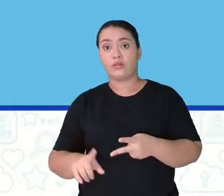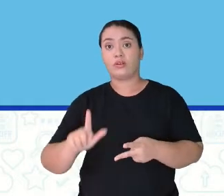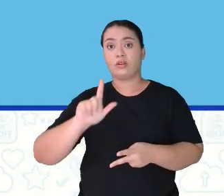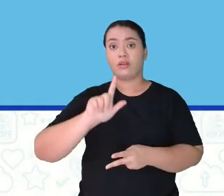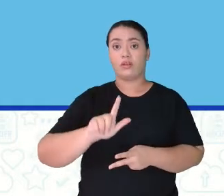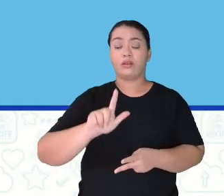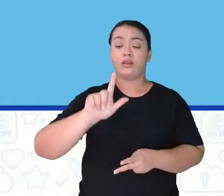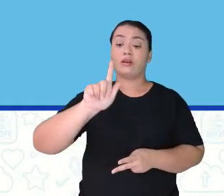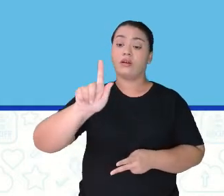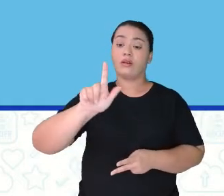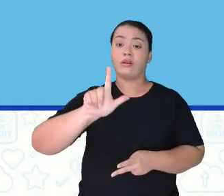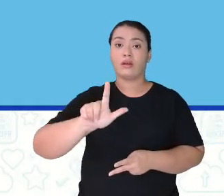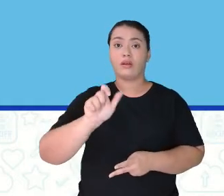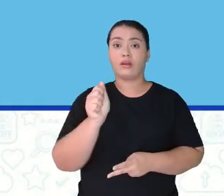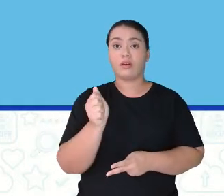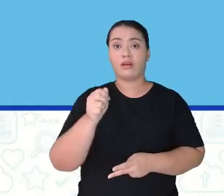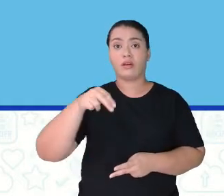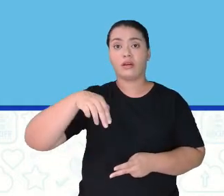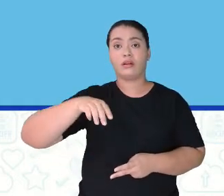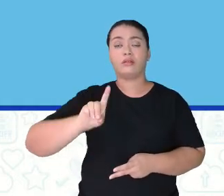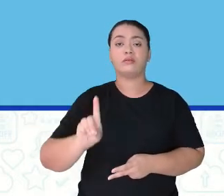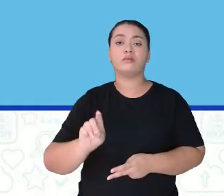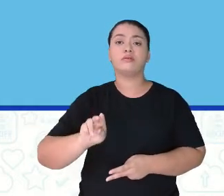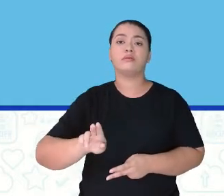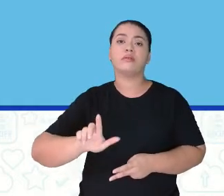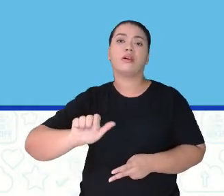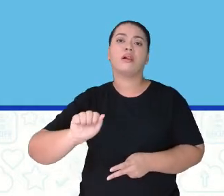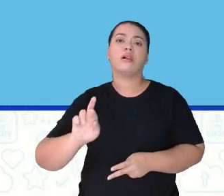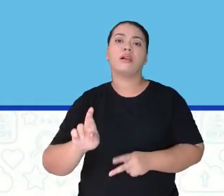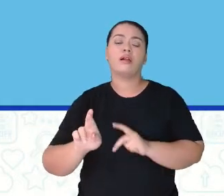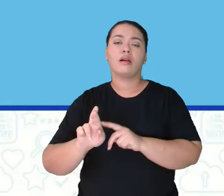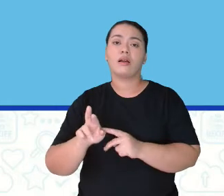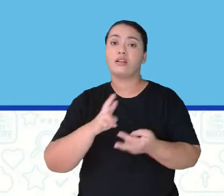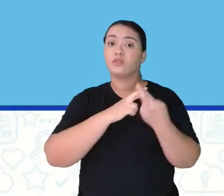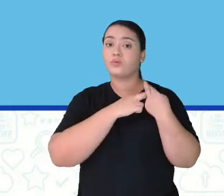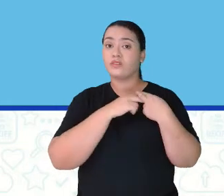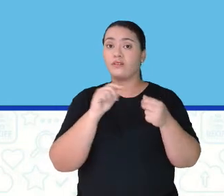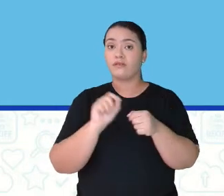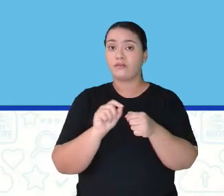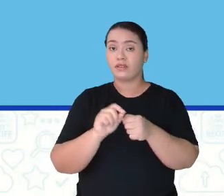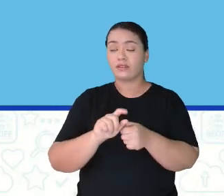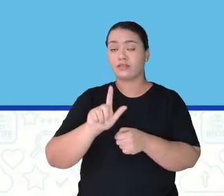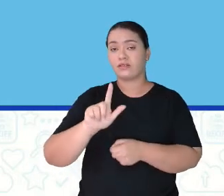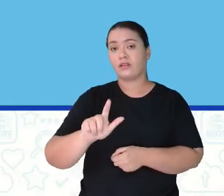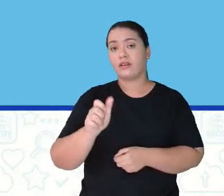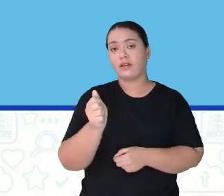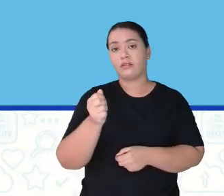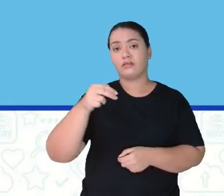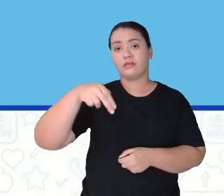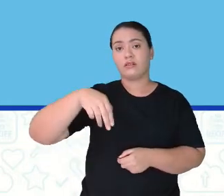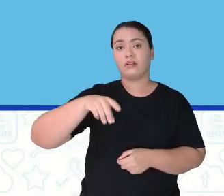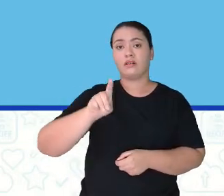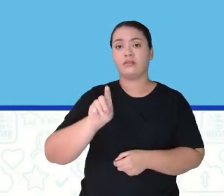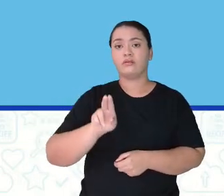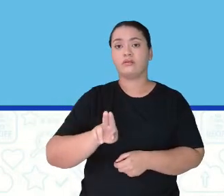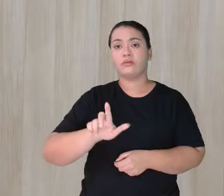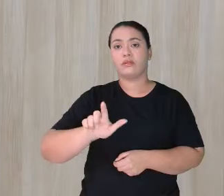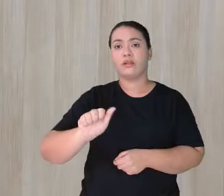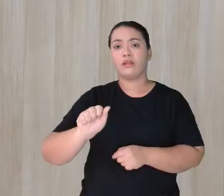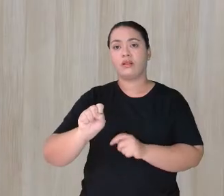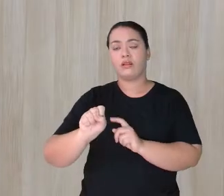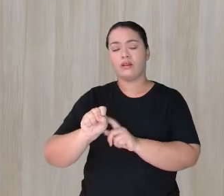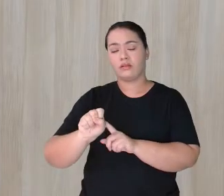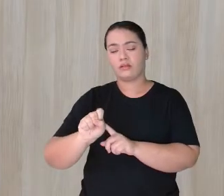epitelial glandular, justamente pela formação das glândulas do nosso corpo, que são importantes as glândulas do nosso